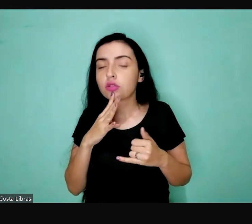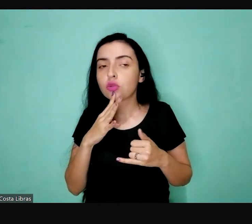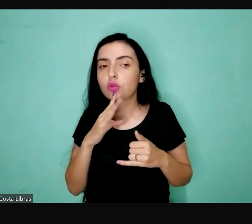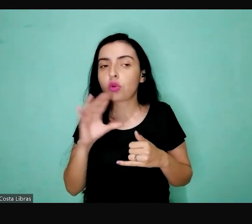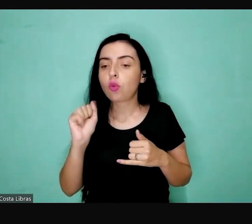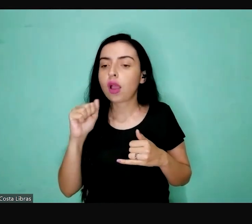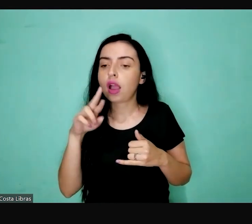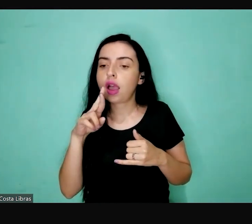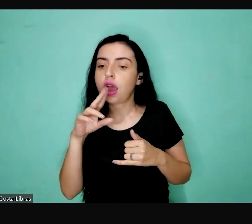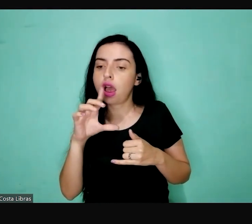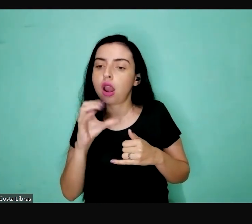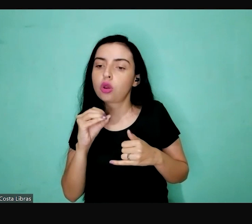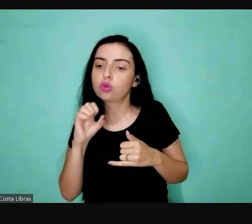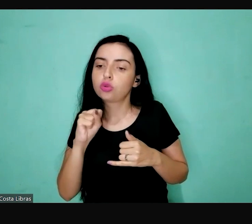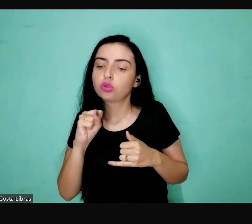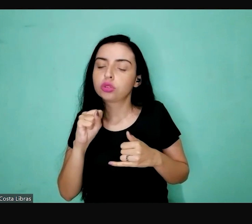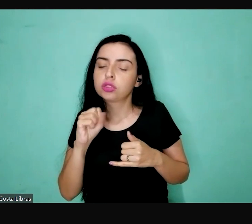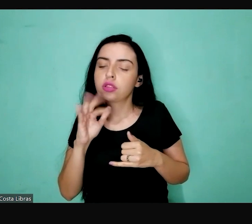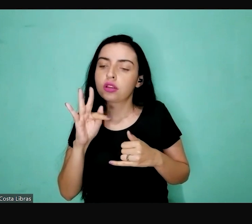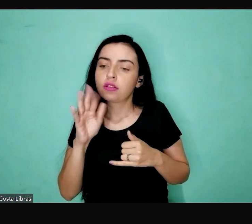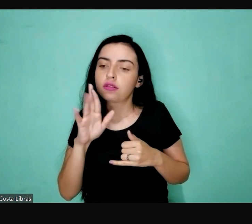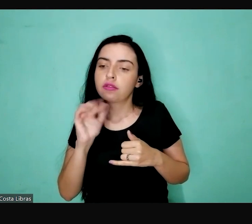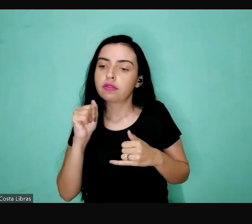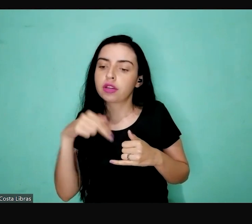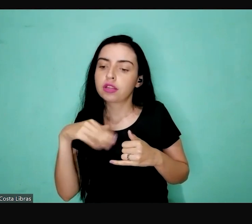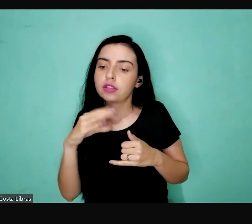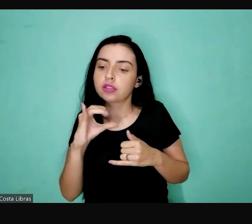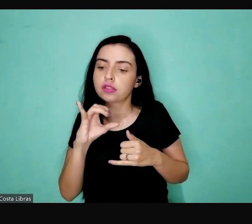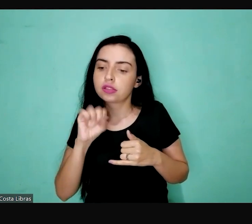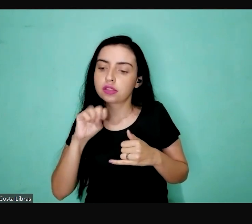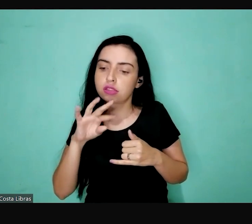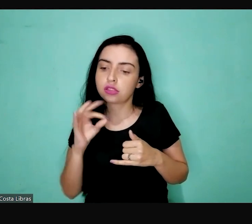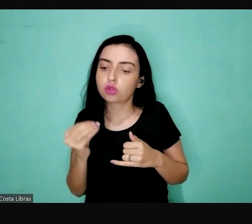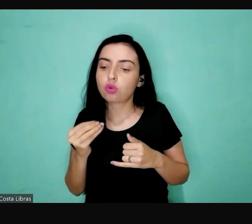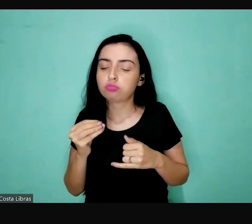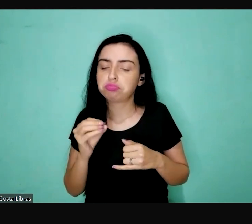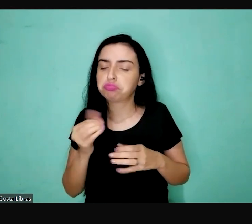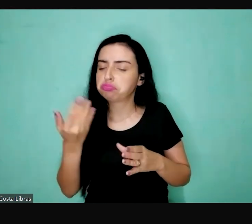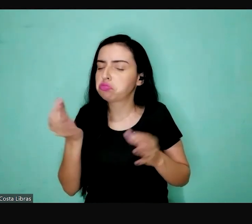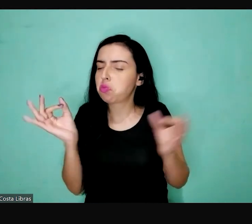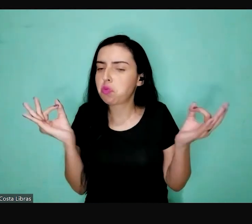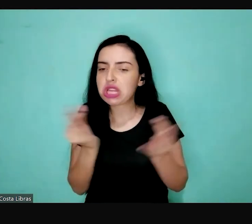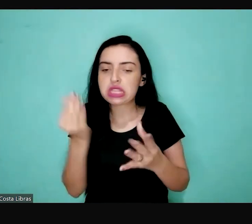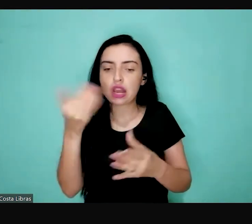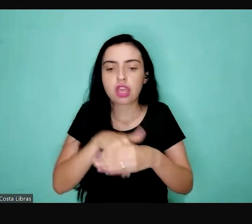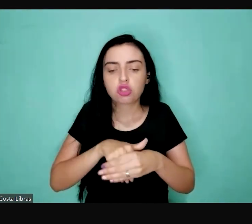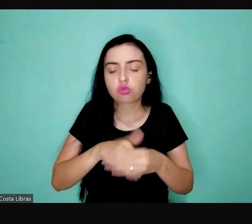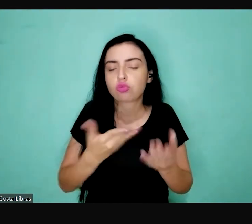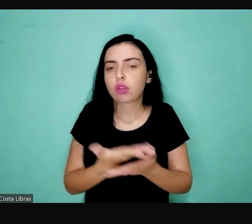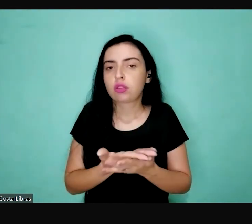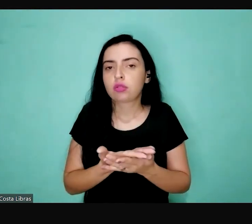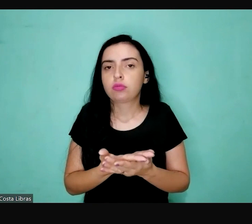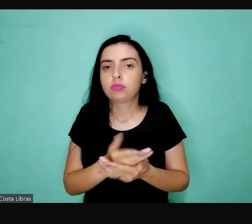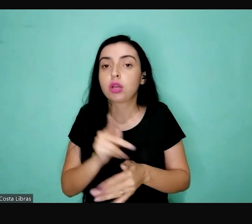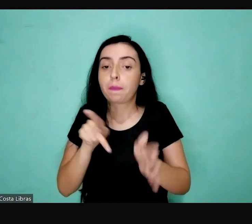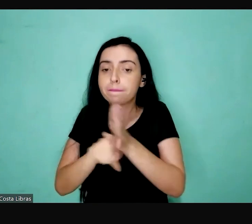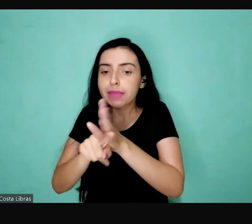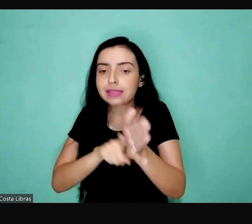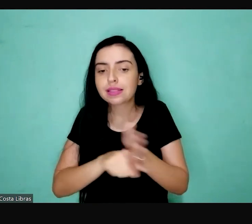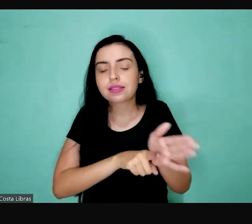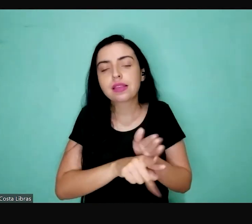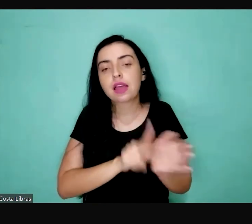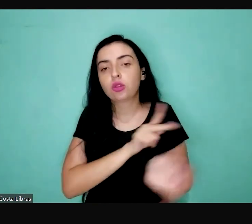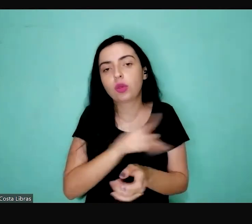um excelente julgador, também é professor e pesquisador. E como pesquisador, né, está à frente de um projeto